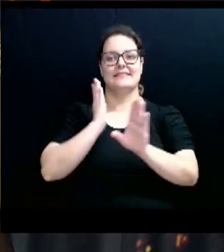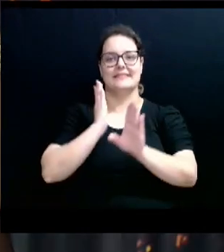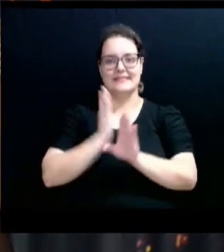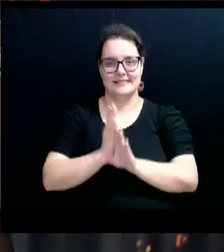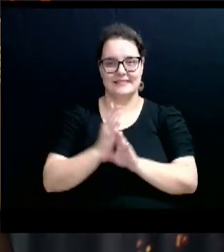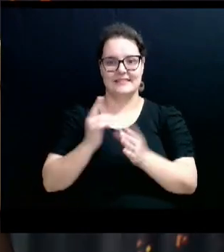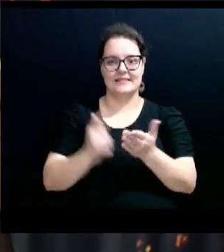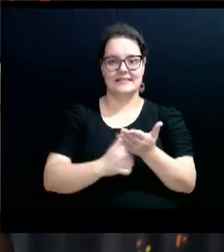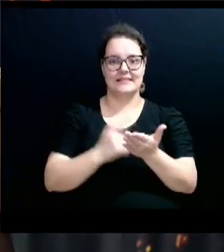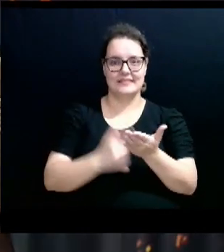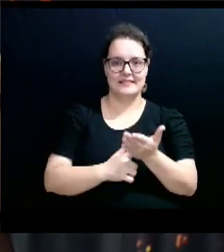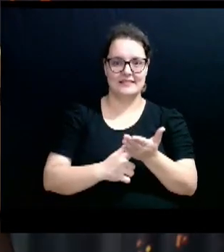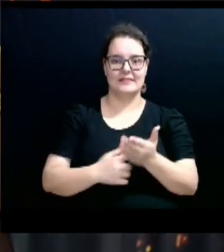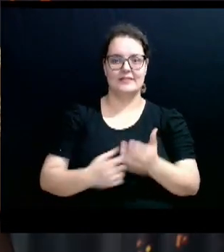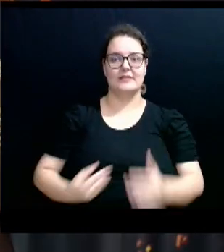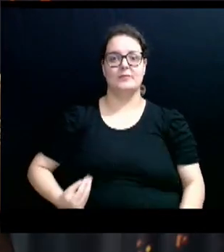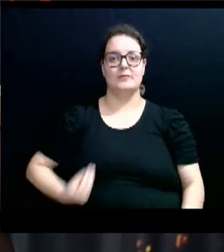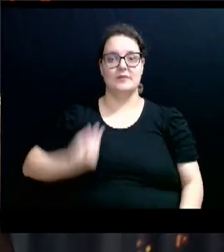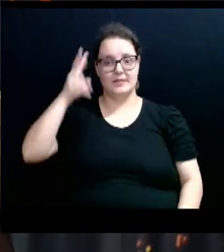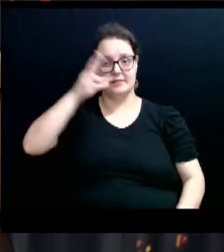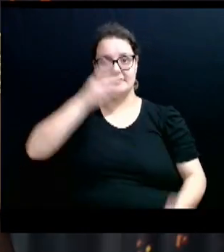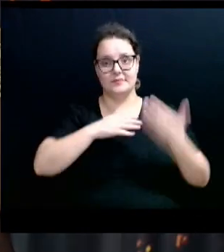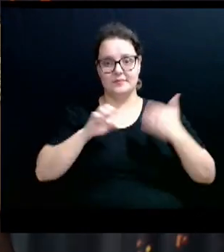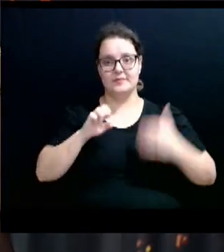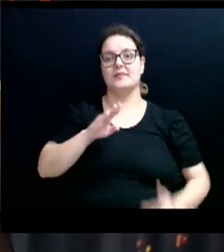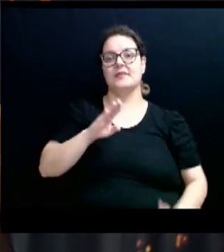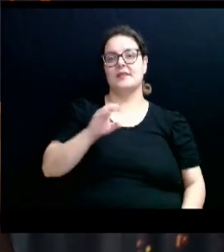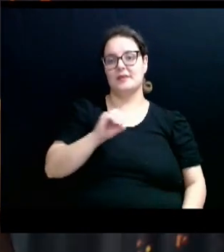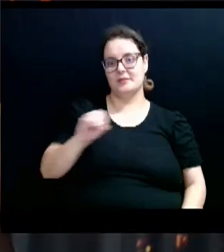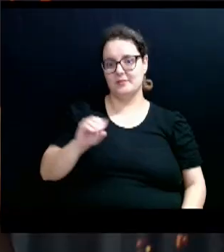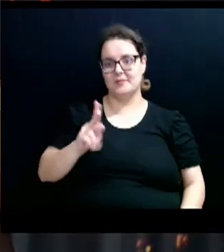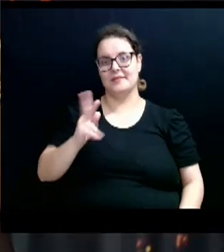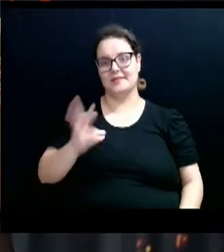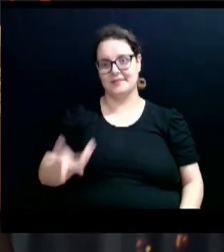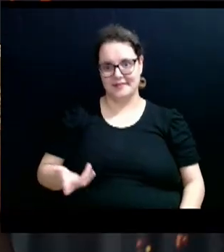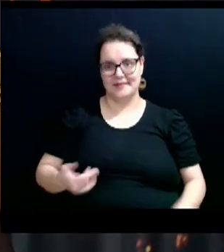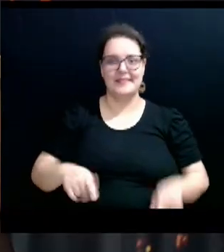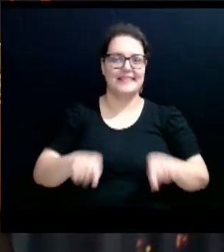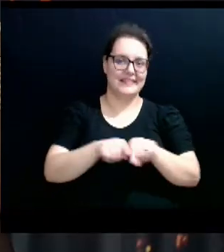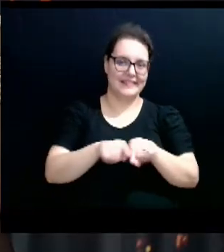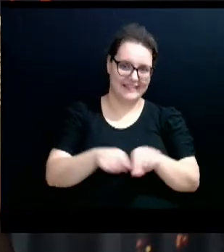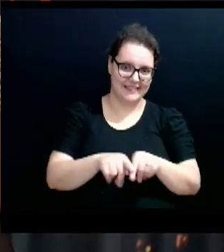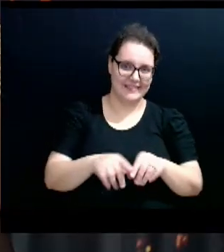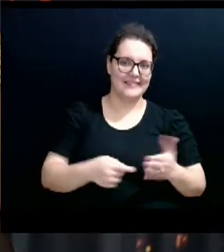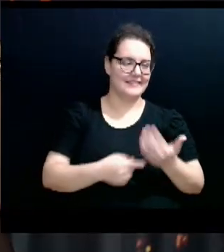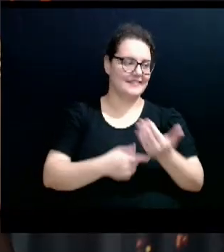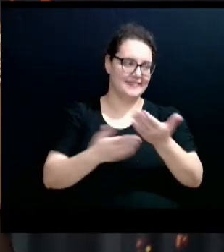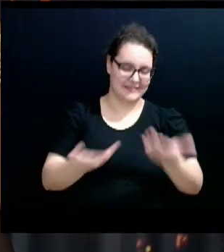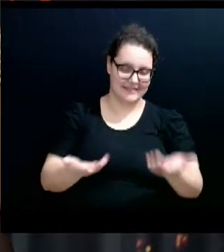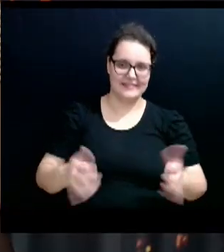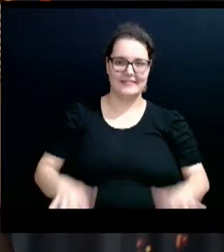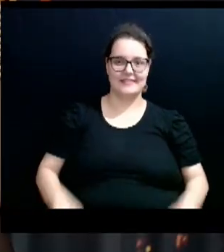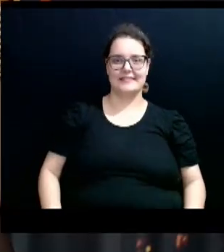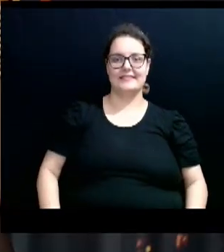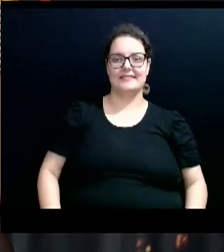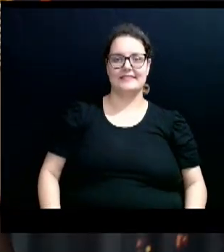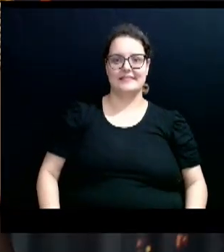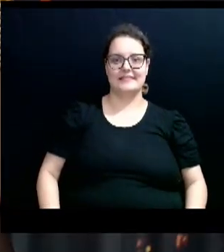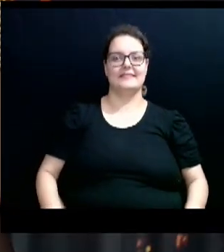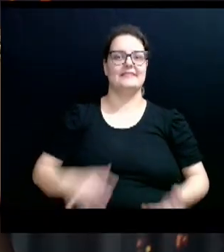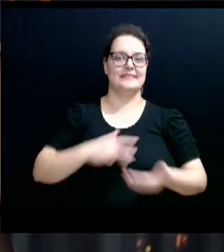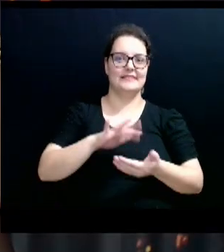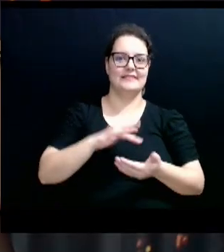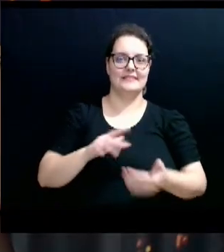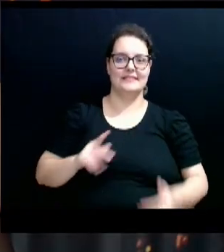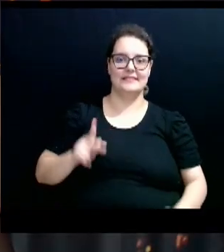Presente Histórico, tanto em e-book, para quem também está próximo a essa tecnologia, né, de tablets, Kindles e